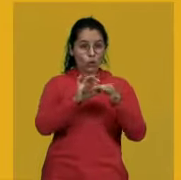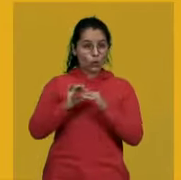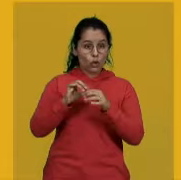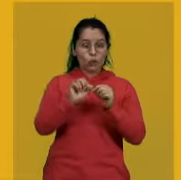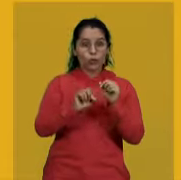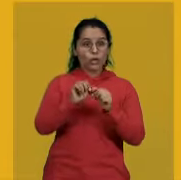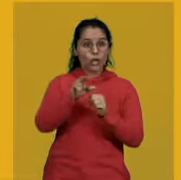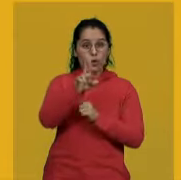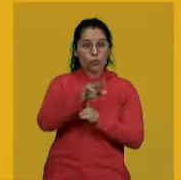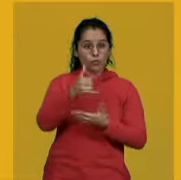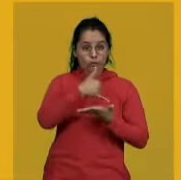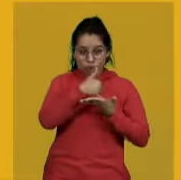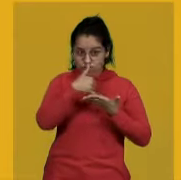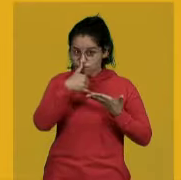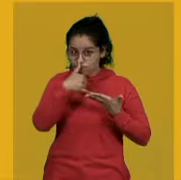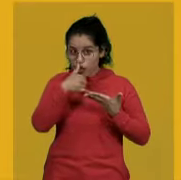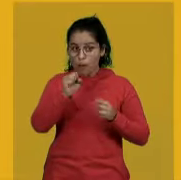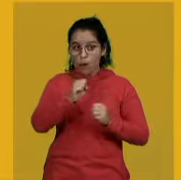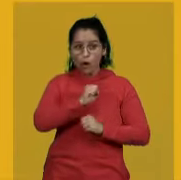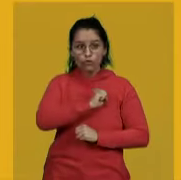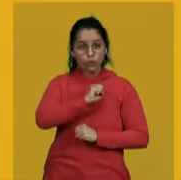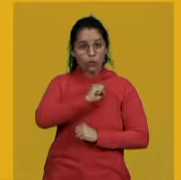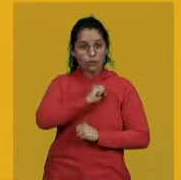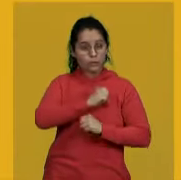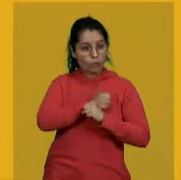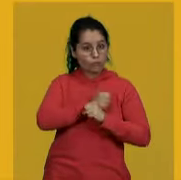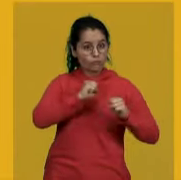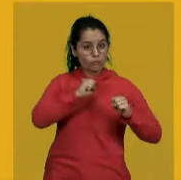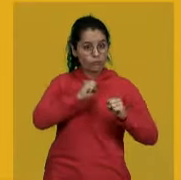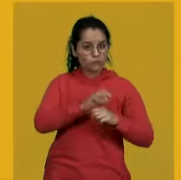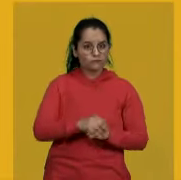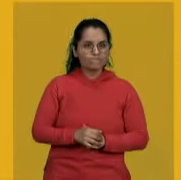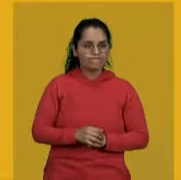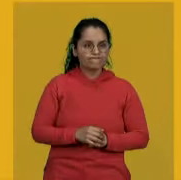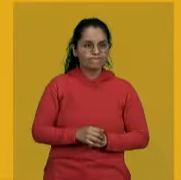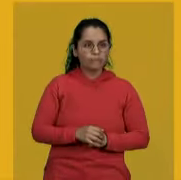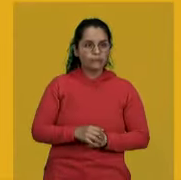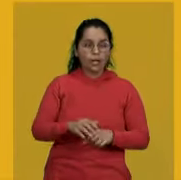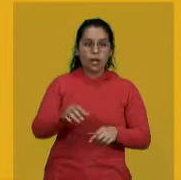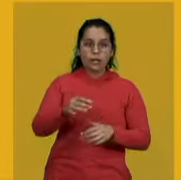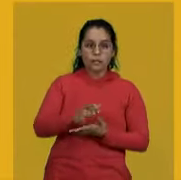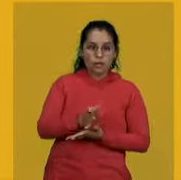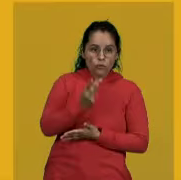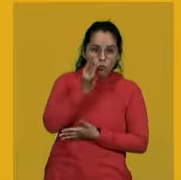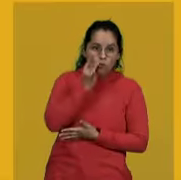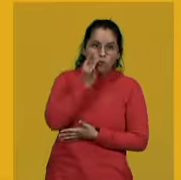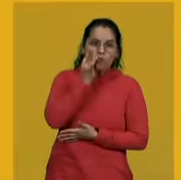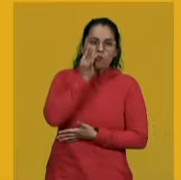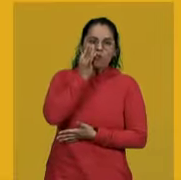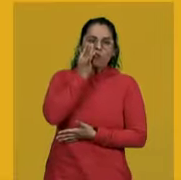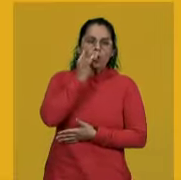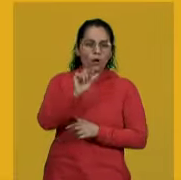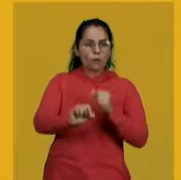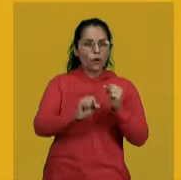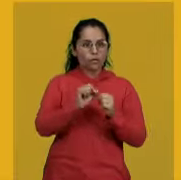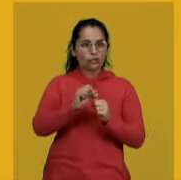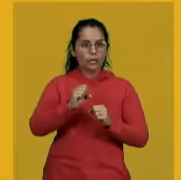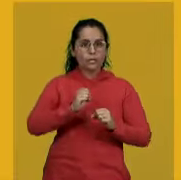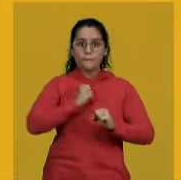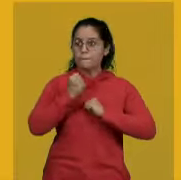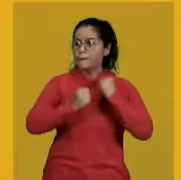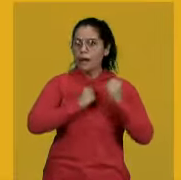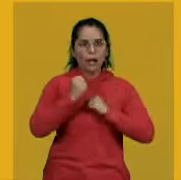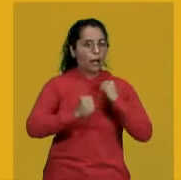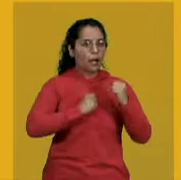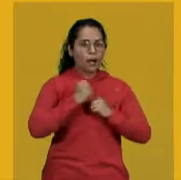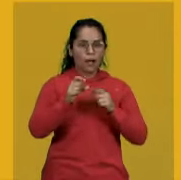da cocaína, o risco de infarto. O consumo da maconha, episódios de pânico, e